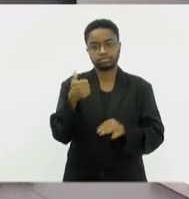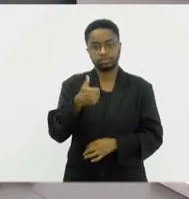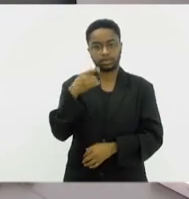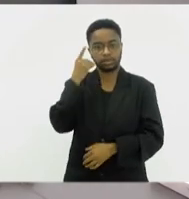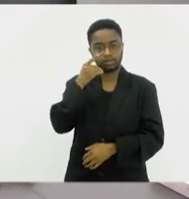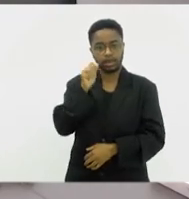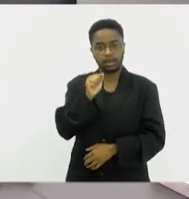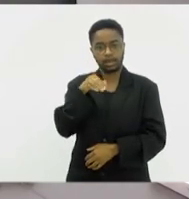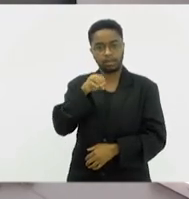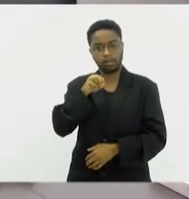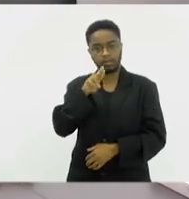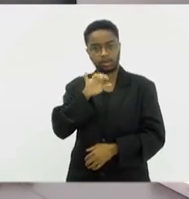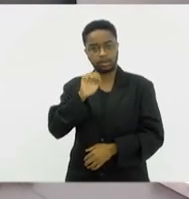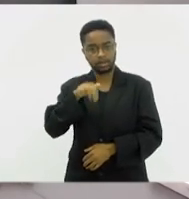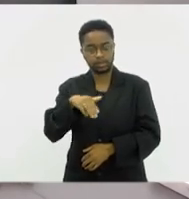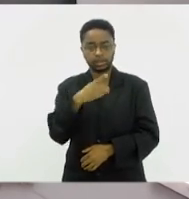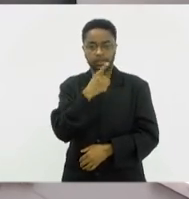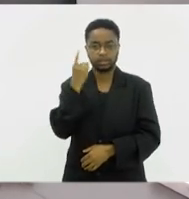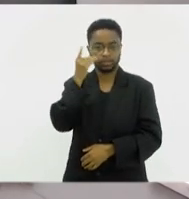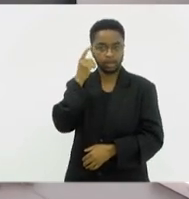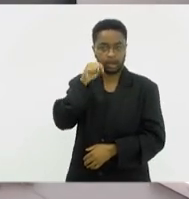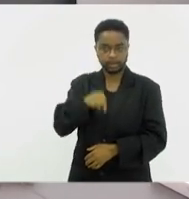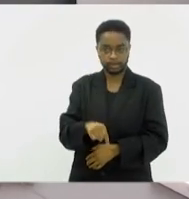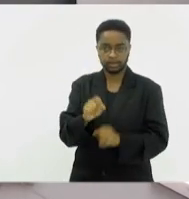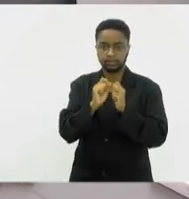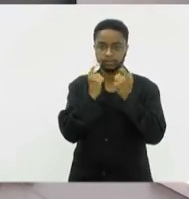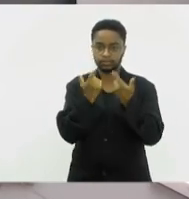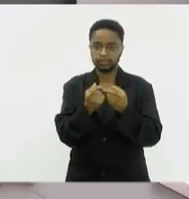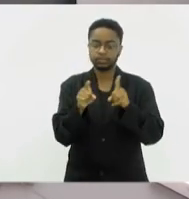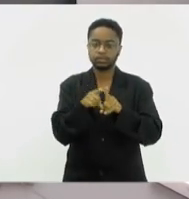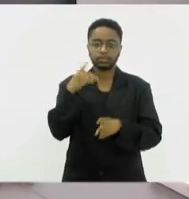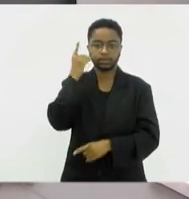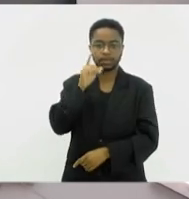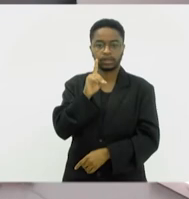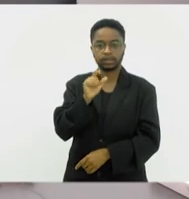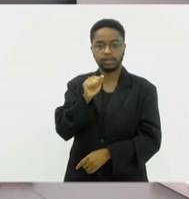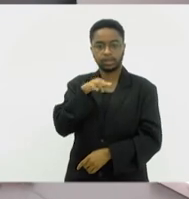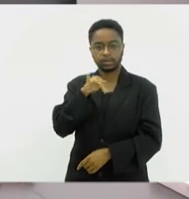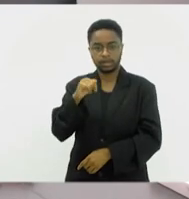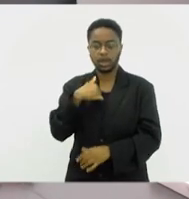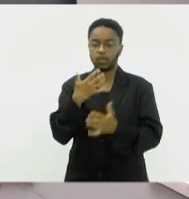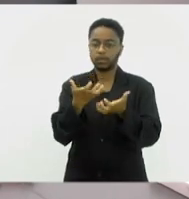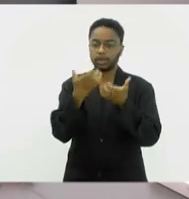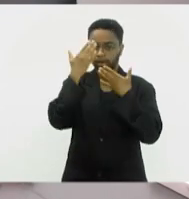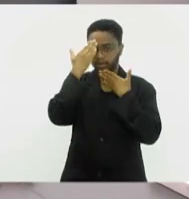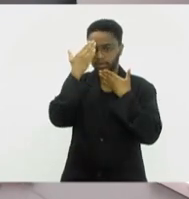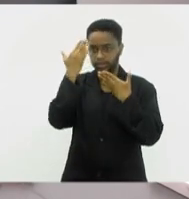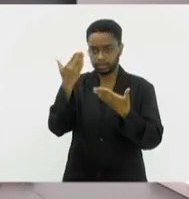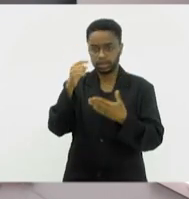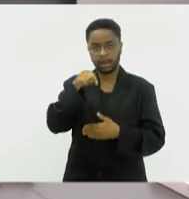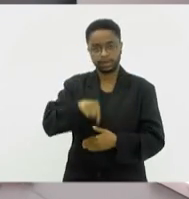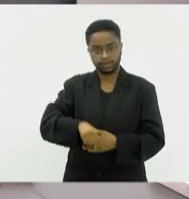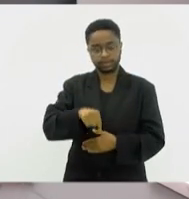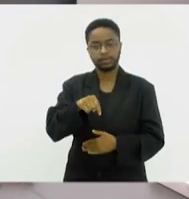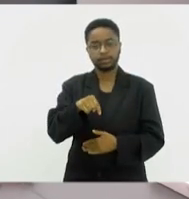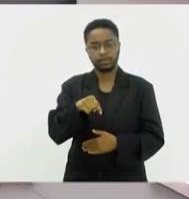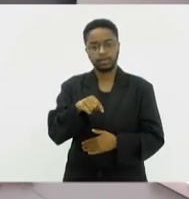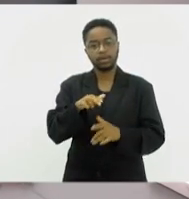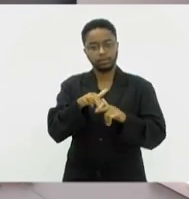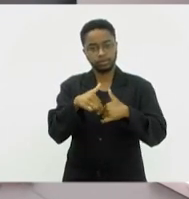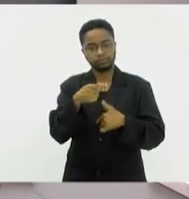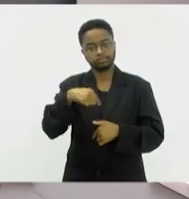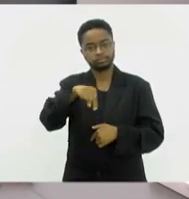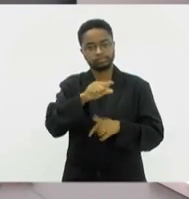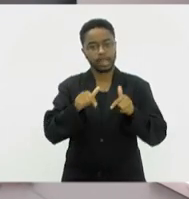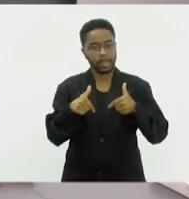Rodrigo Amorim, deputados dessa comissão, deputada Dani, eu quero agradecer aqui em público a prontidão,